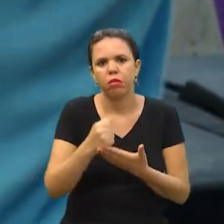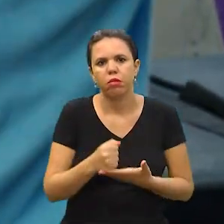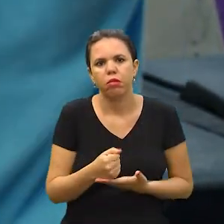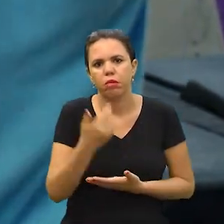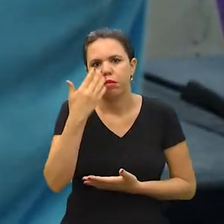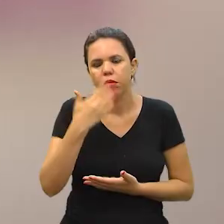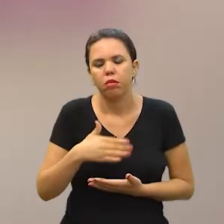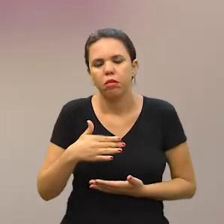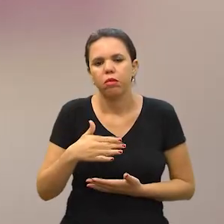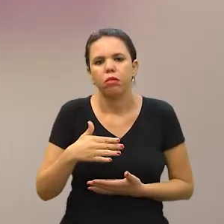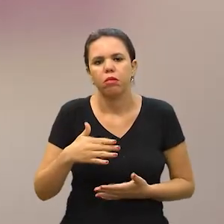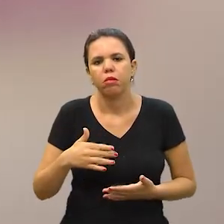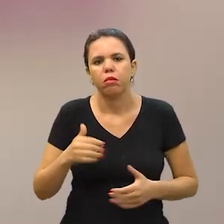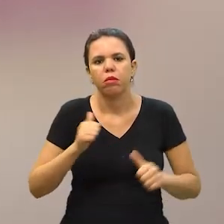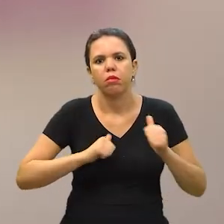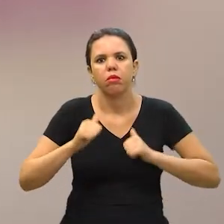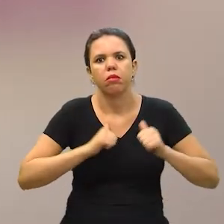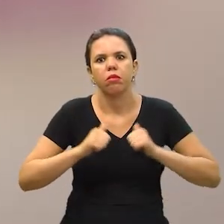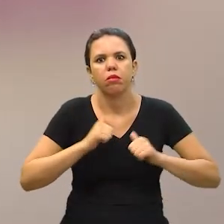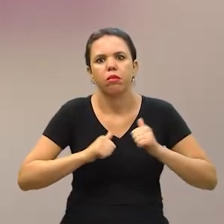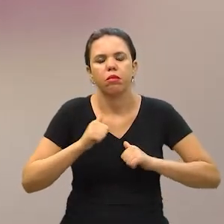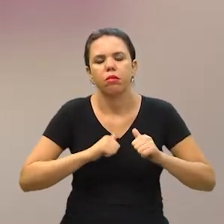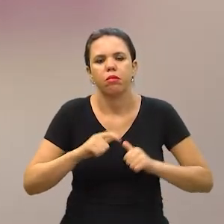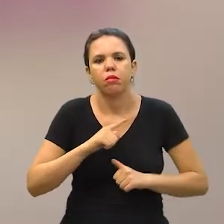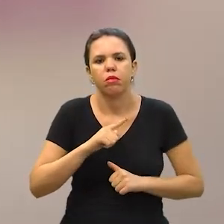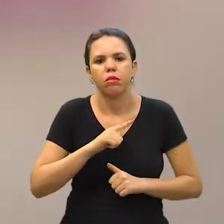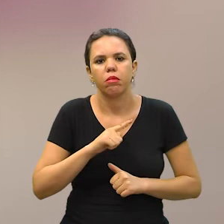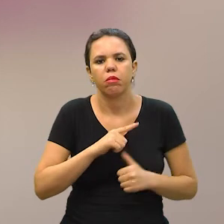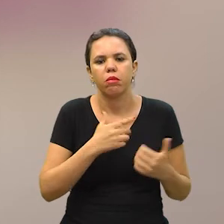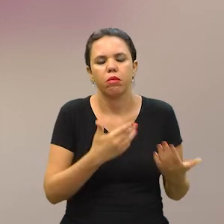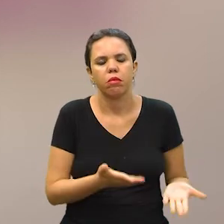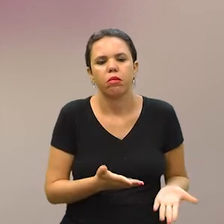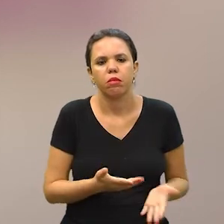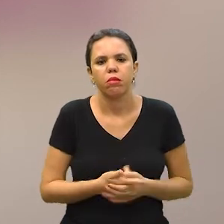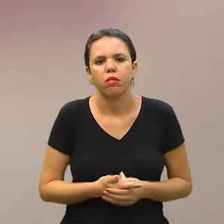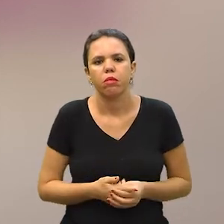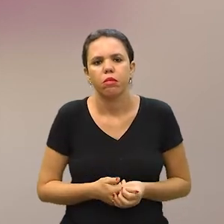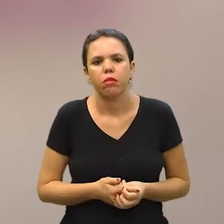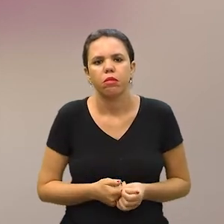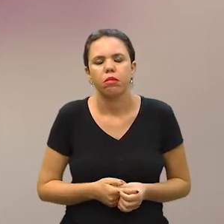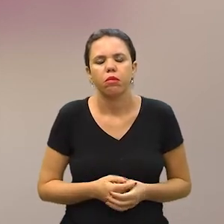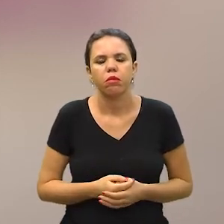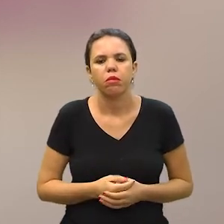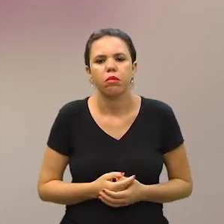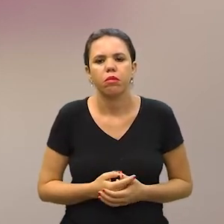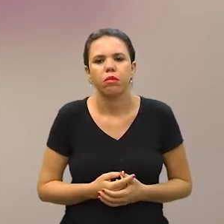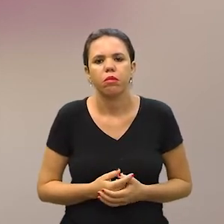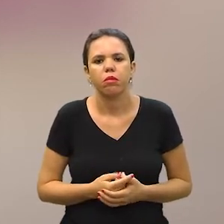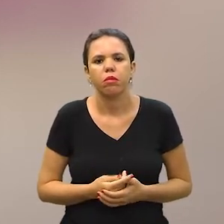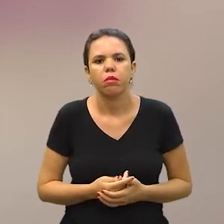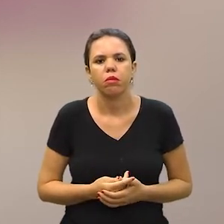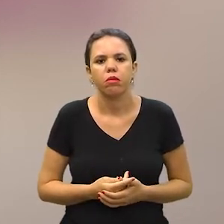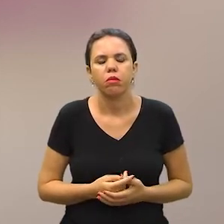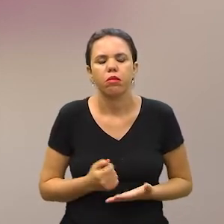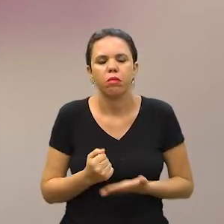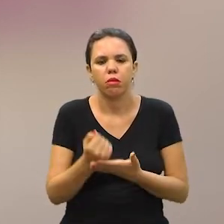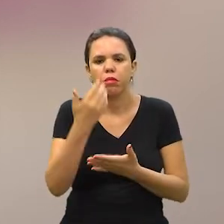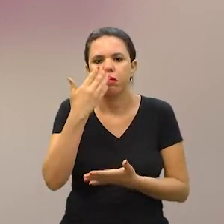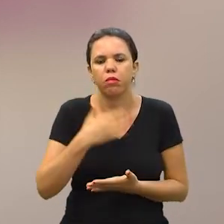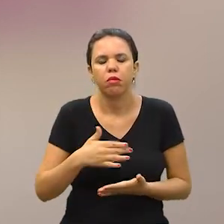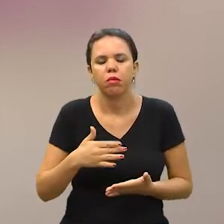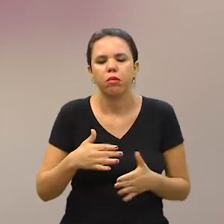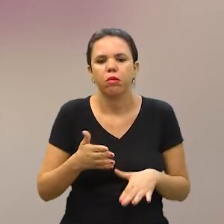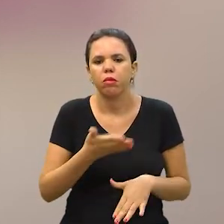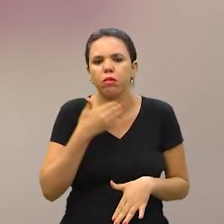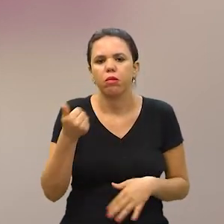porque ajuda a criança a gastar aquela energia excessiva que ela tem, digamos, né, da hiperatividade, ajuda a criança